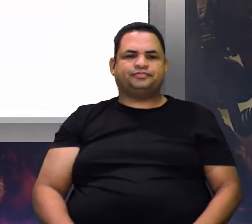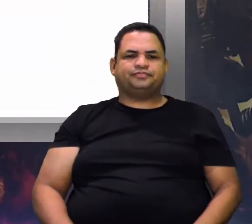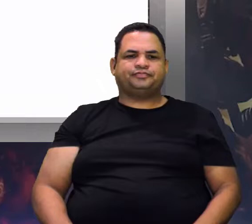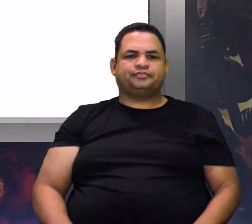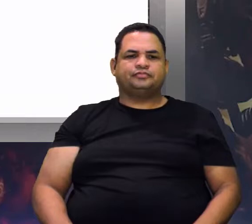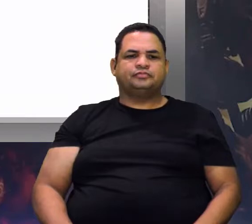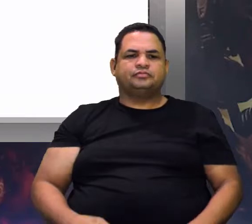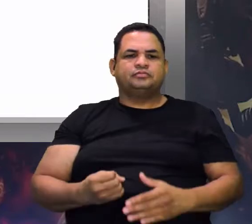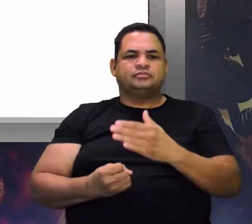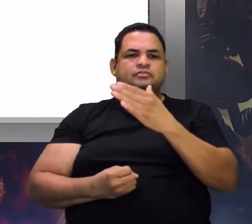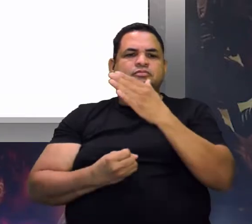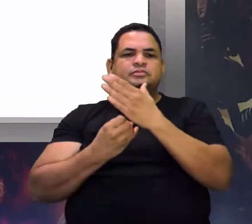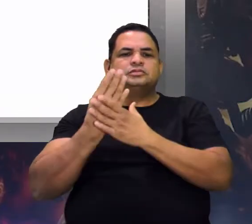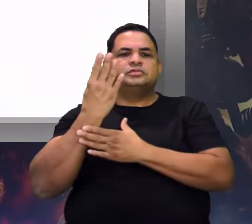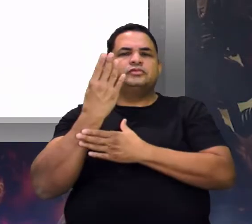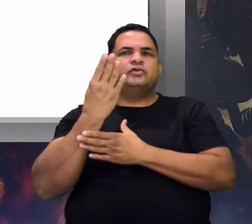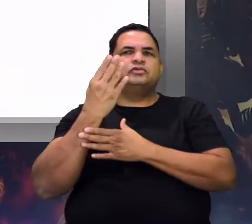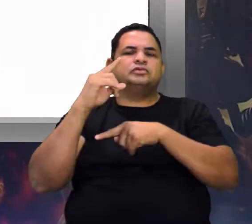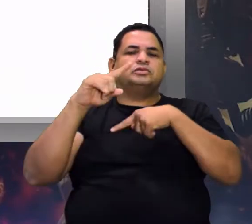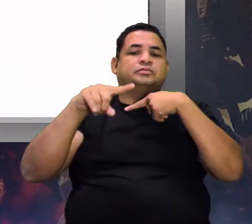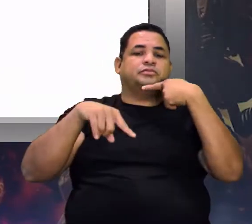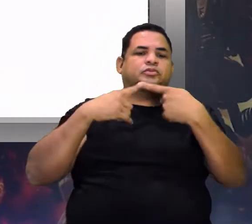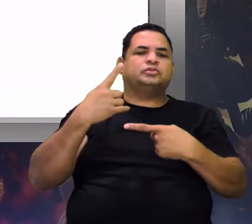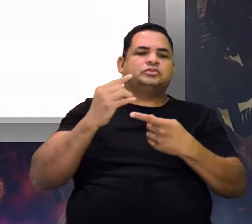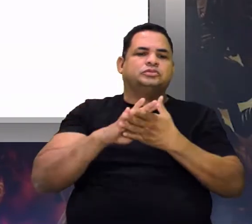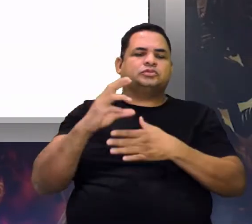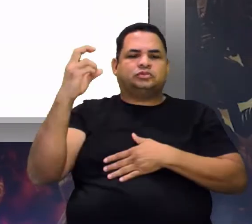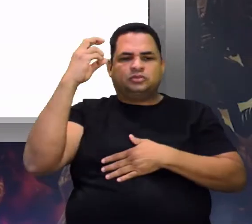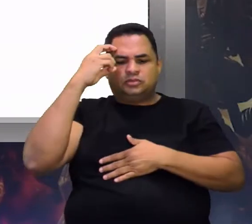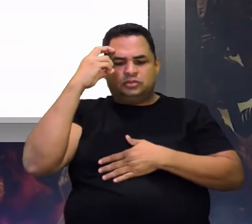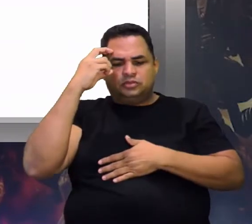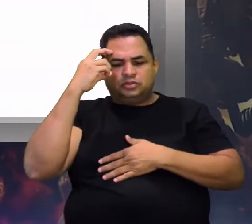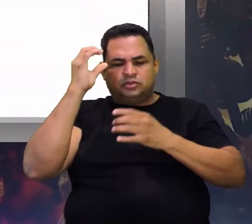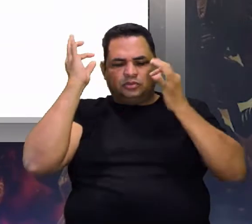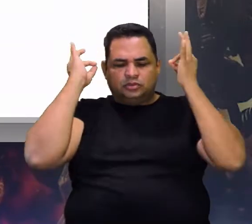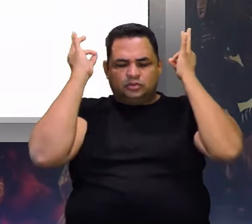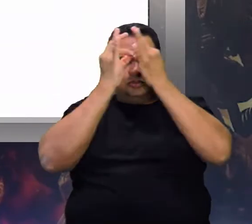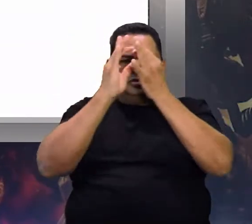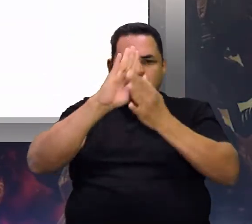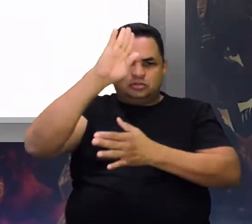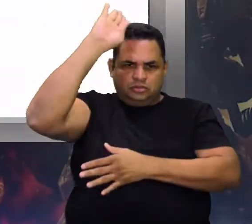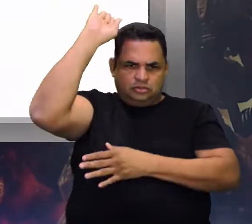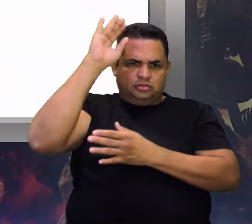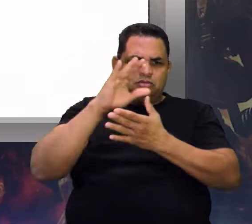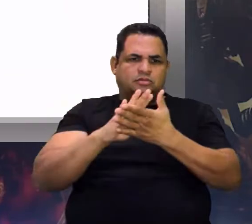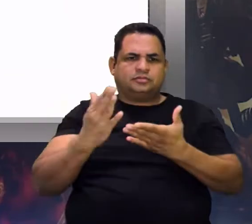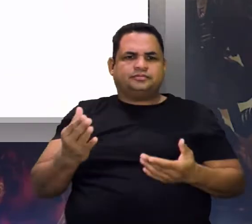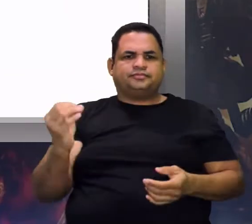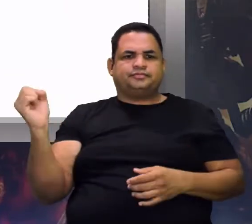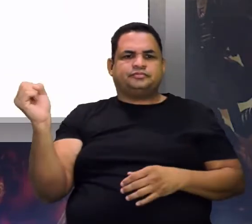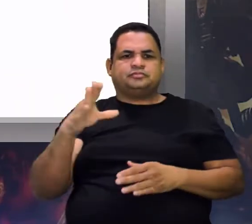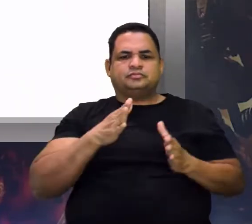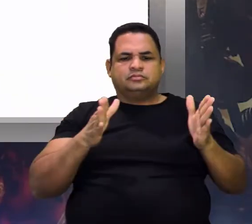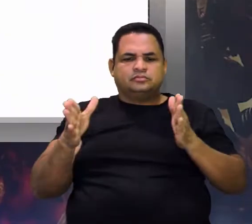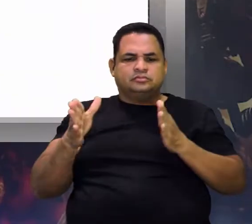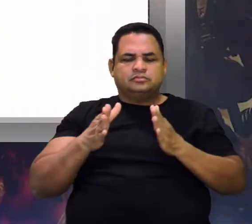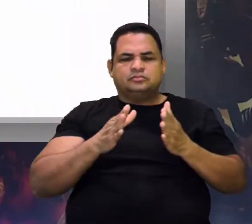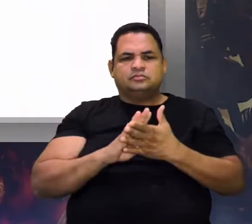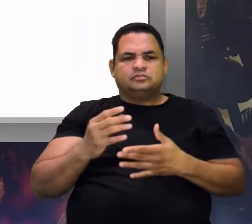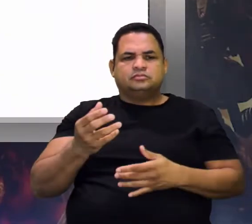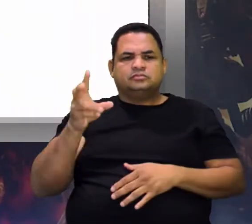no Renascimento eles vão buscar essa cultura romana, essa cultura grega, e vão colocar lá em um novo período da